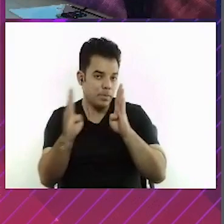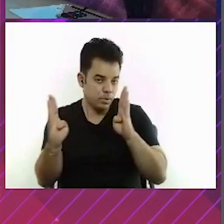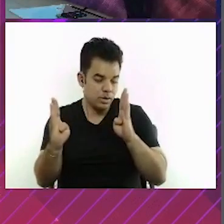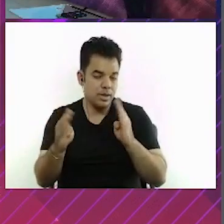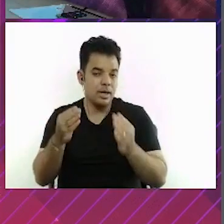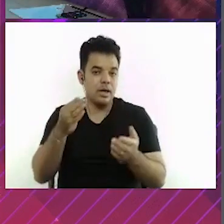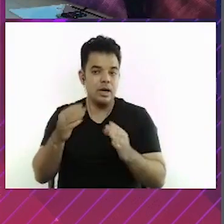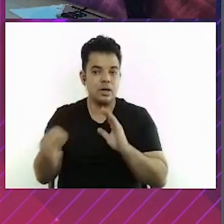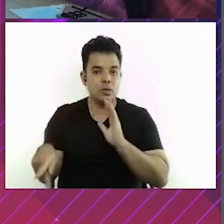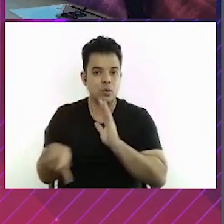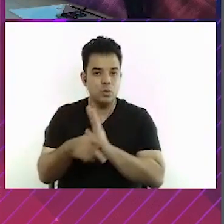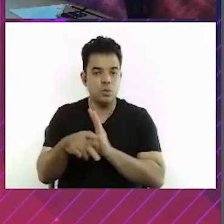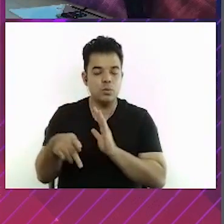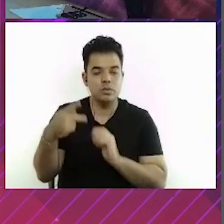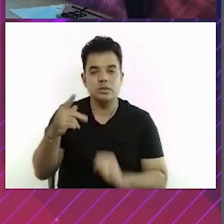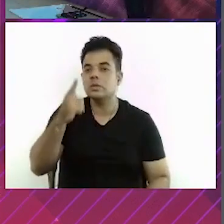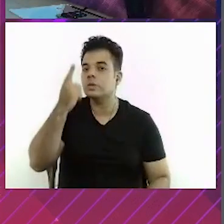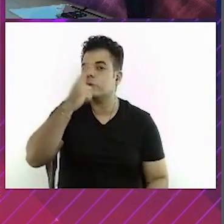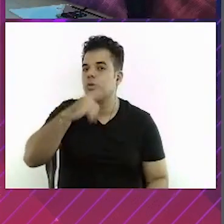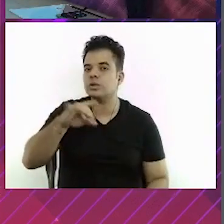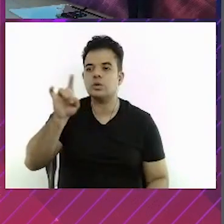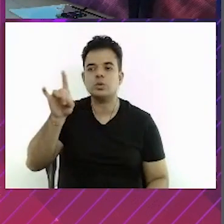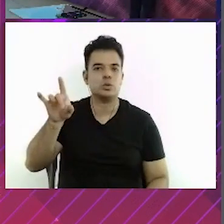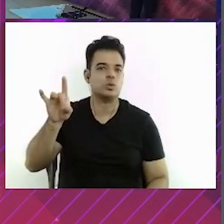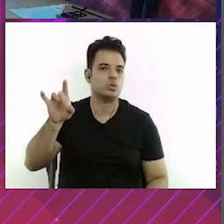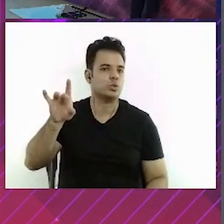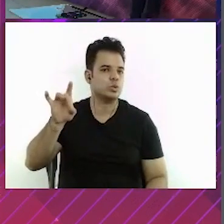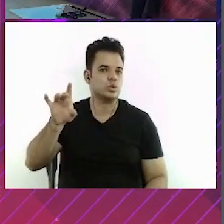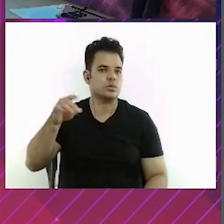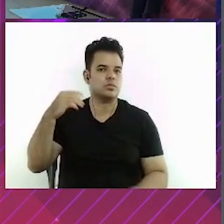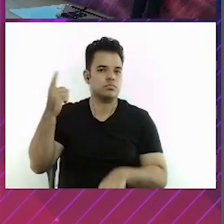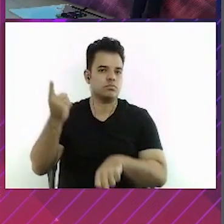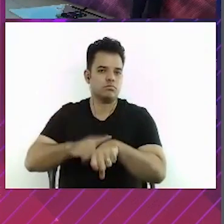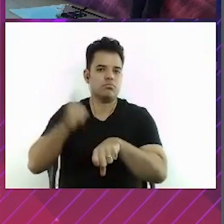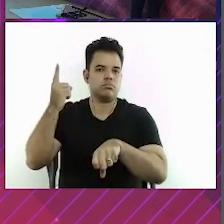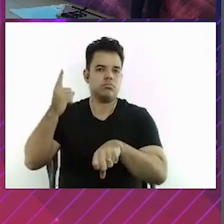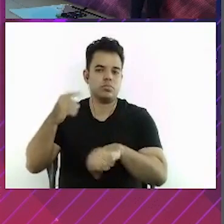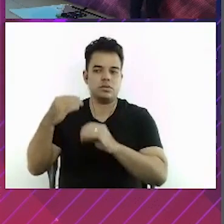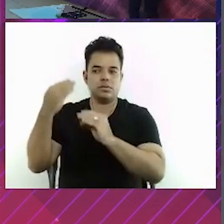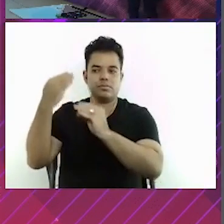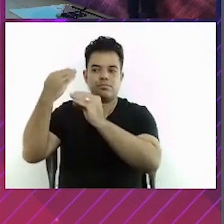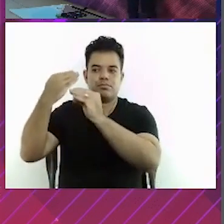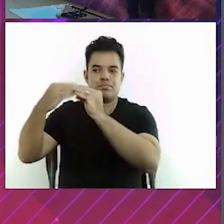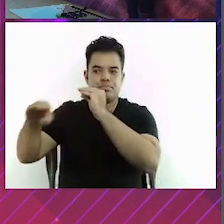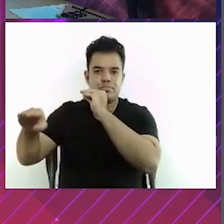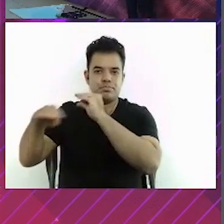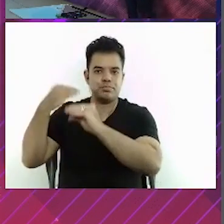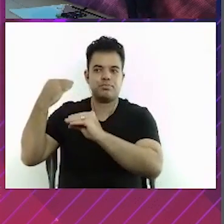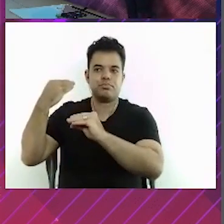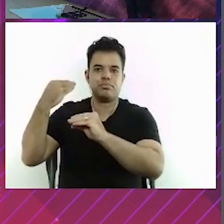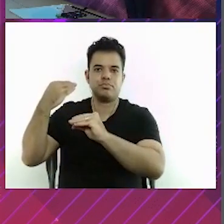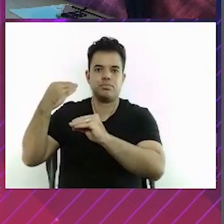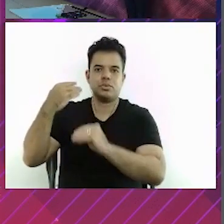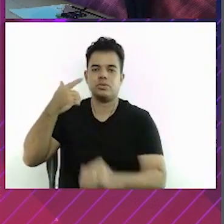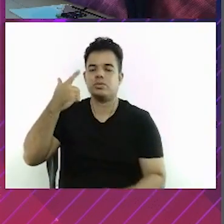a confirmação automática. O que acontece? O consumidor recebe e já devolve